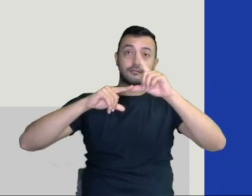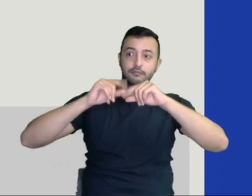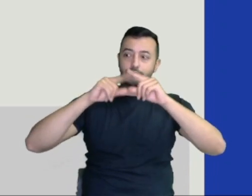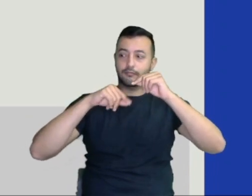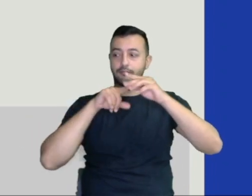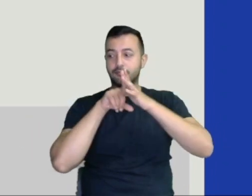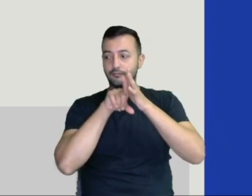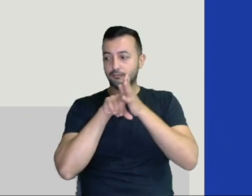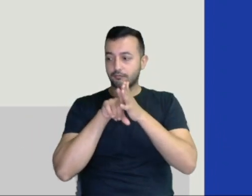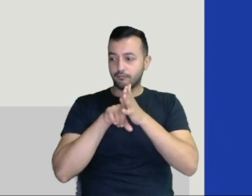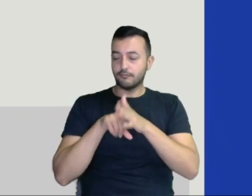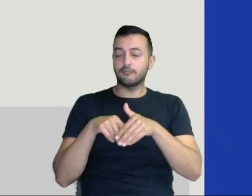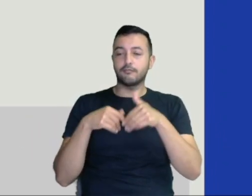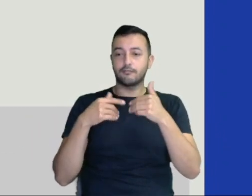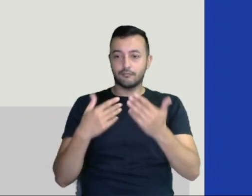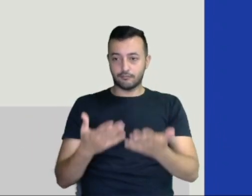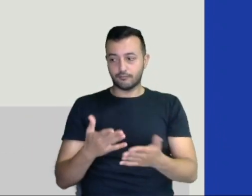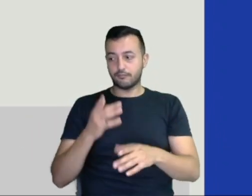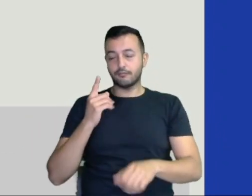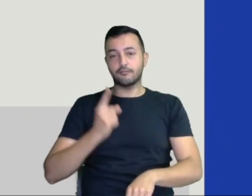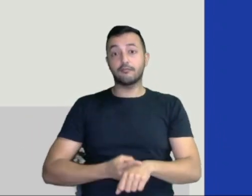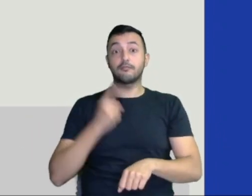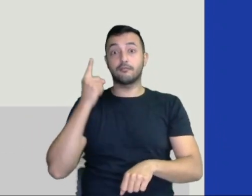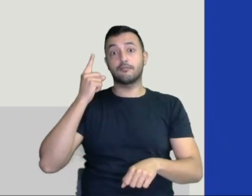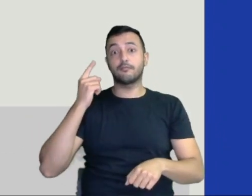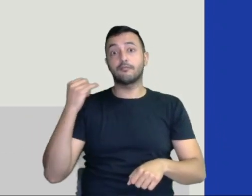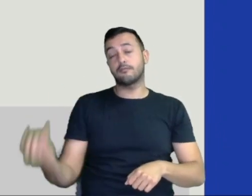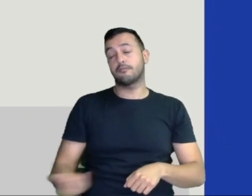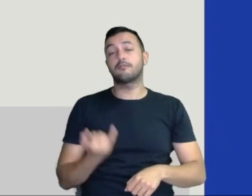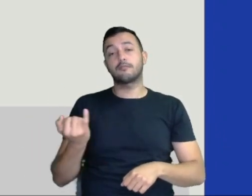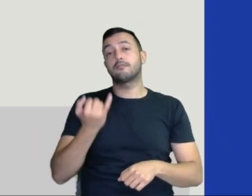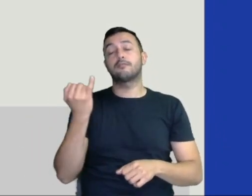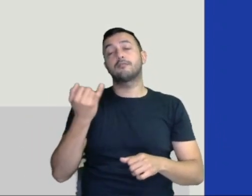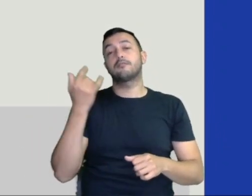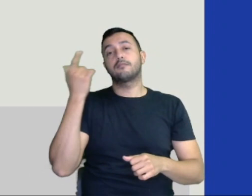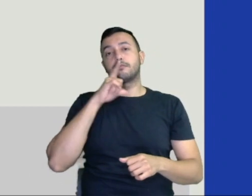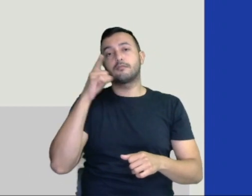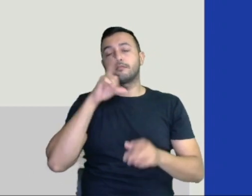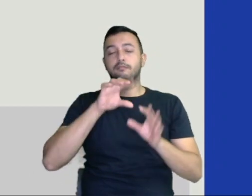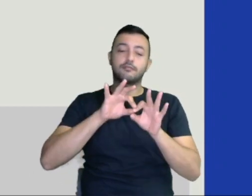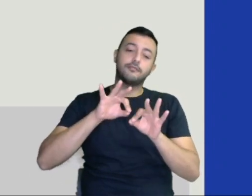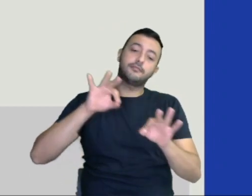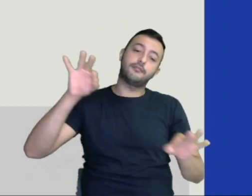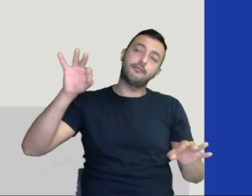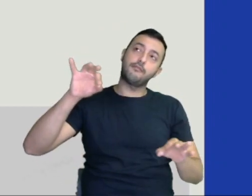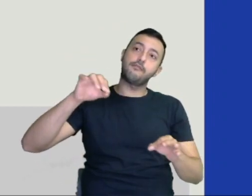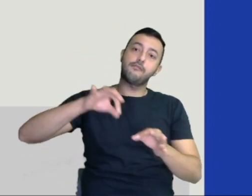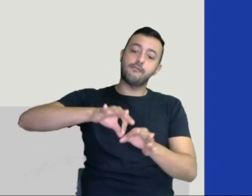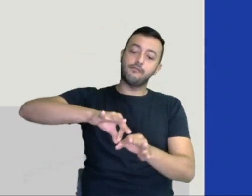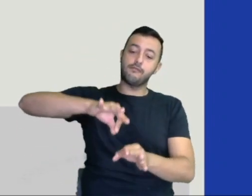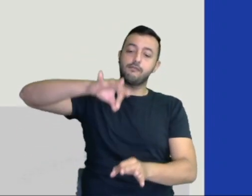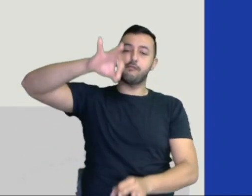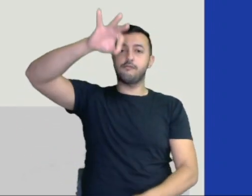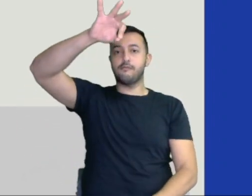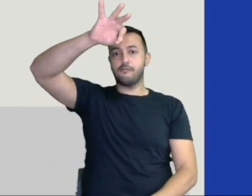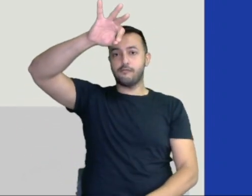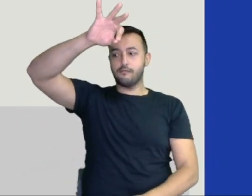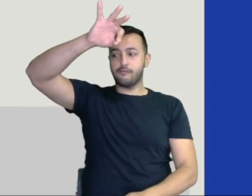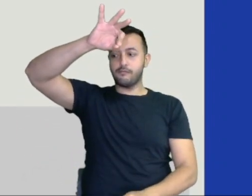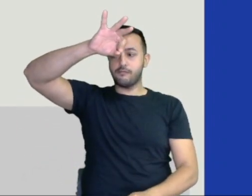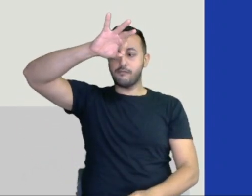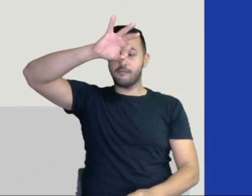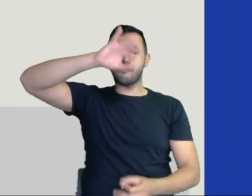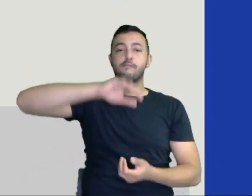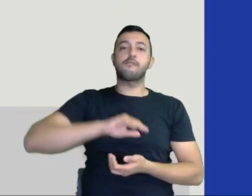Então, um grande marco dele foi ter conseguido medir a altura de